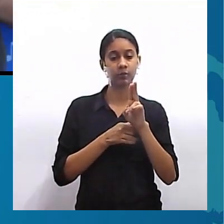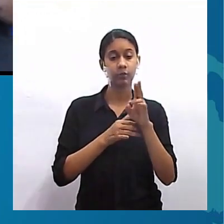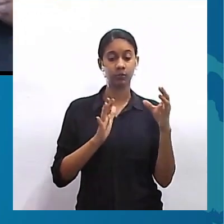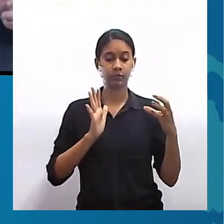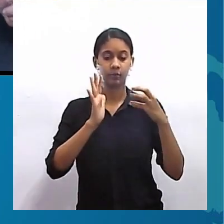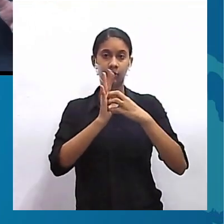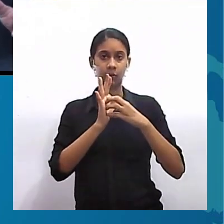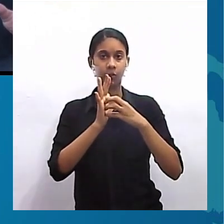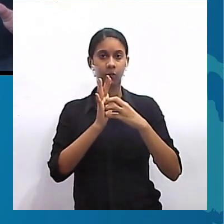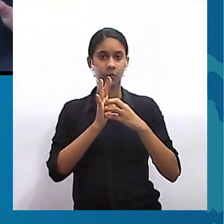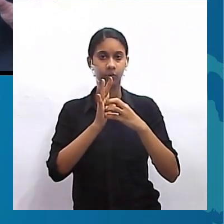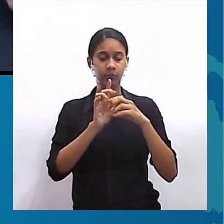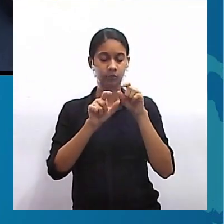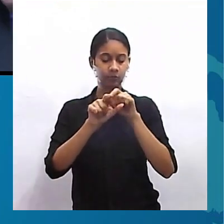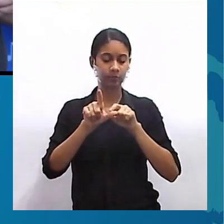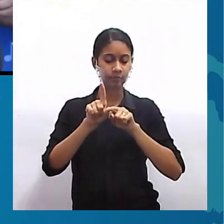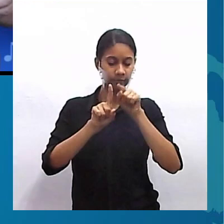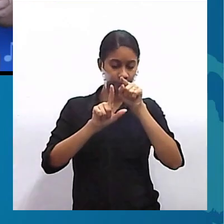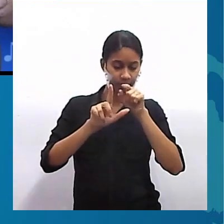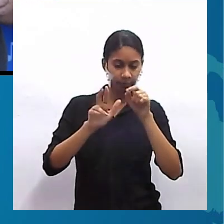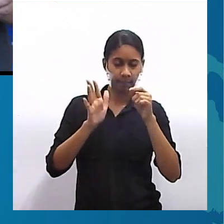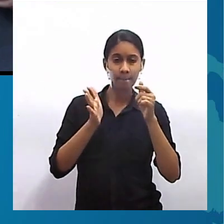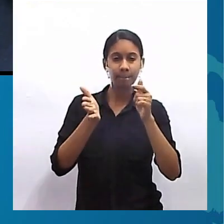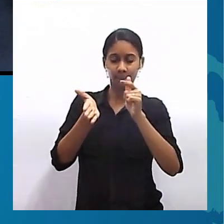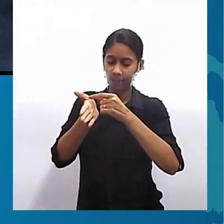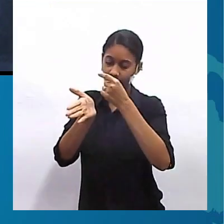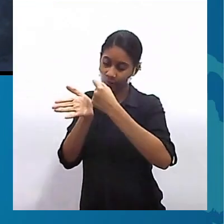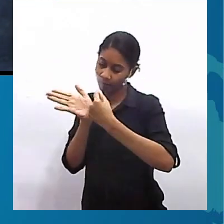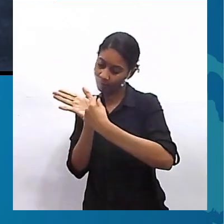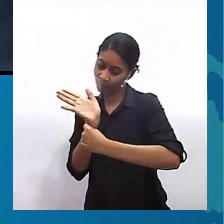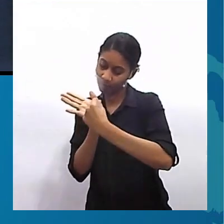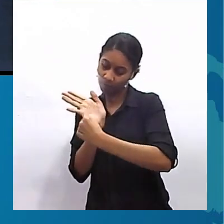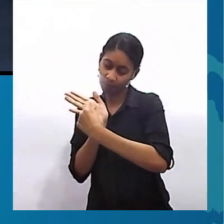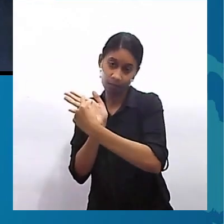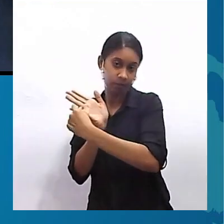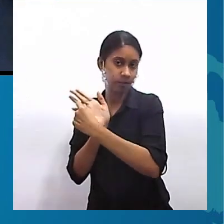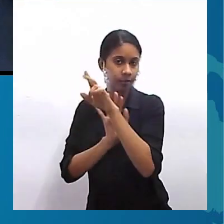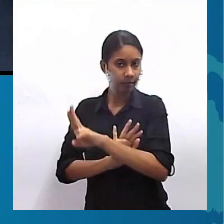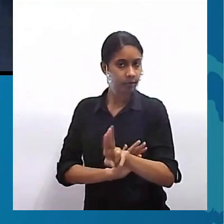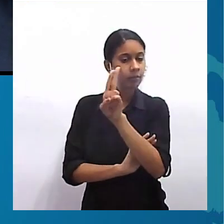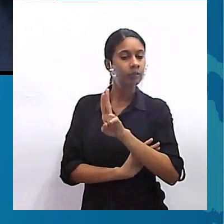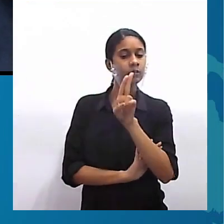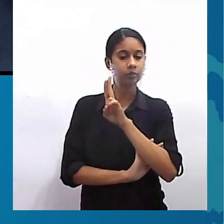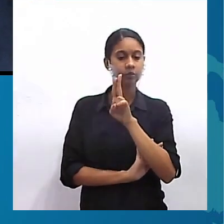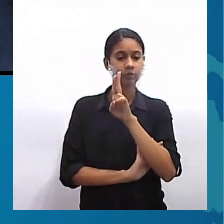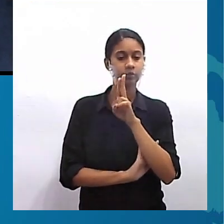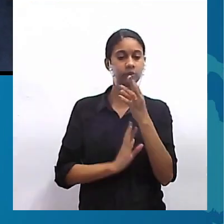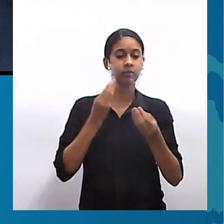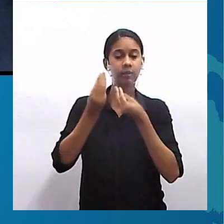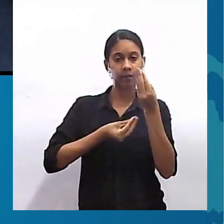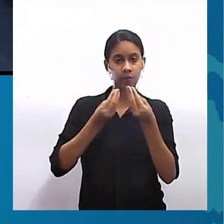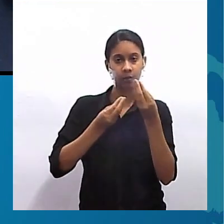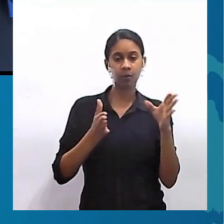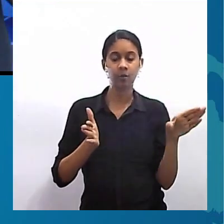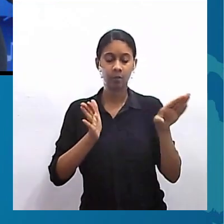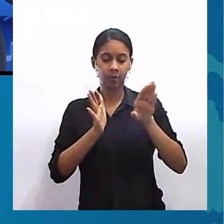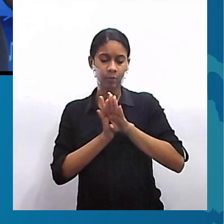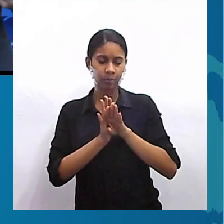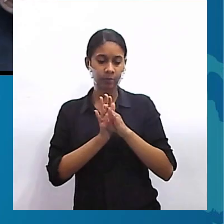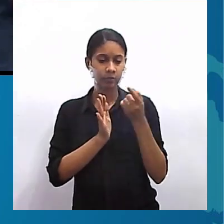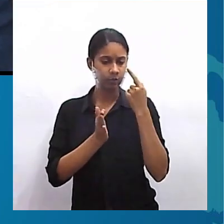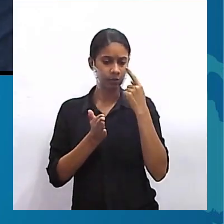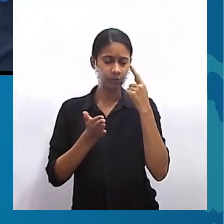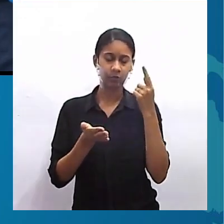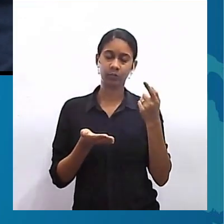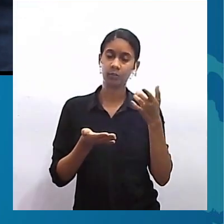o código de barras ele está ali para alimentar o sistema. Na hora que o meu